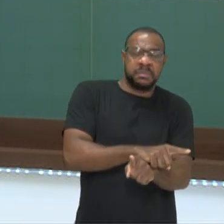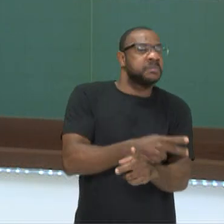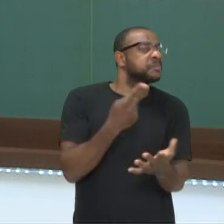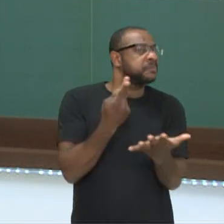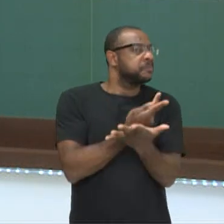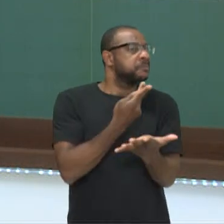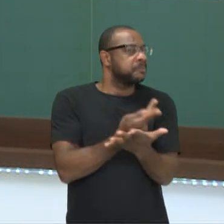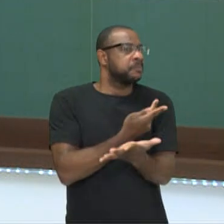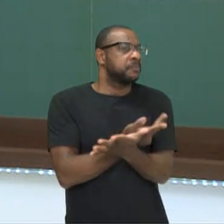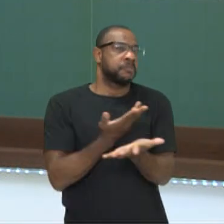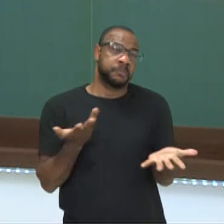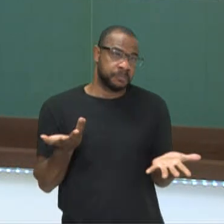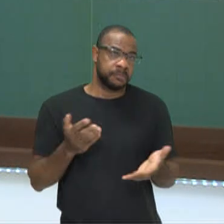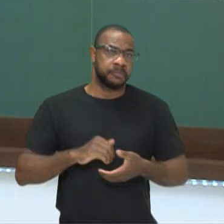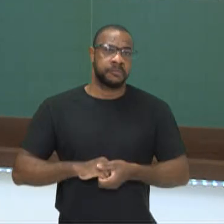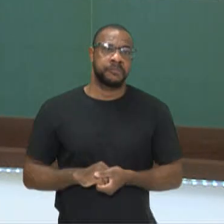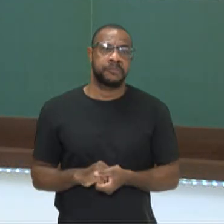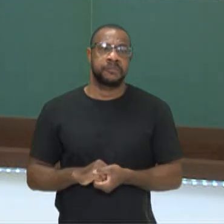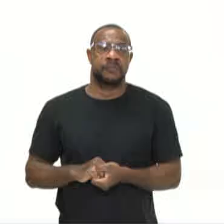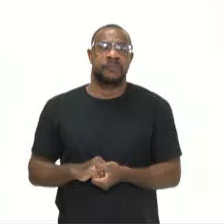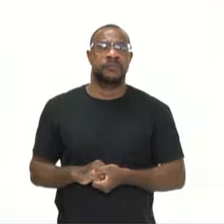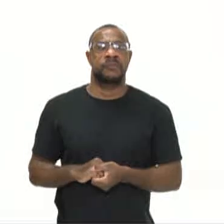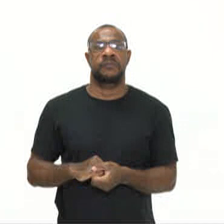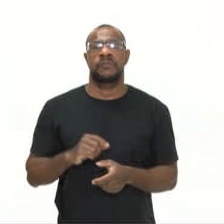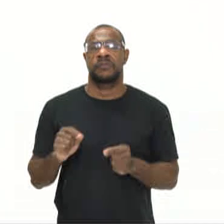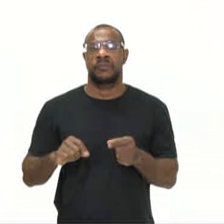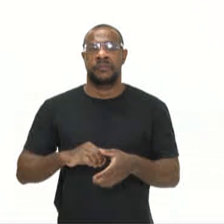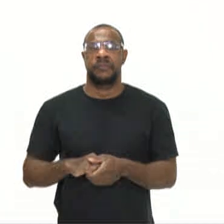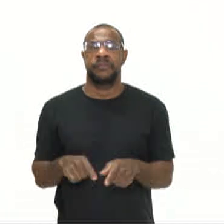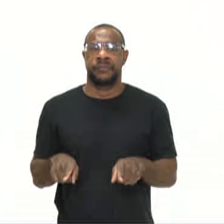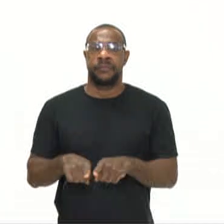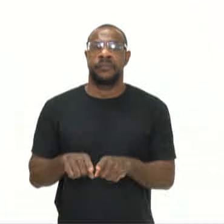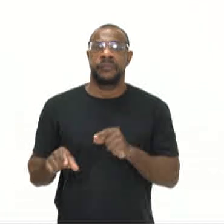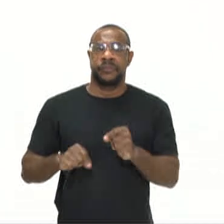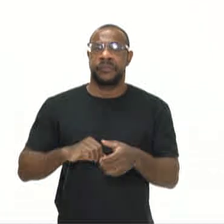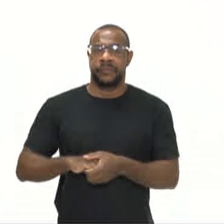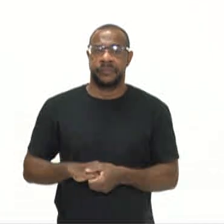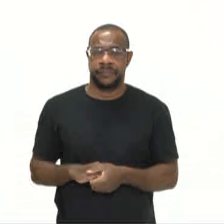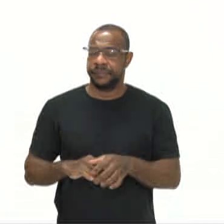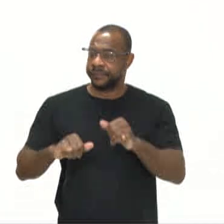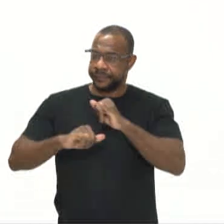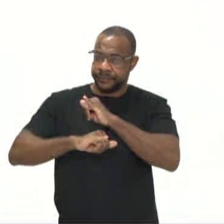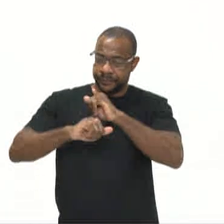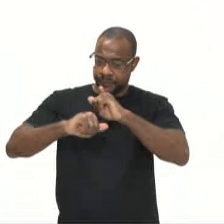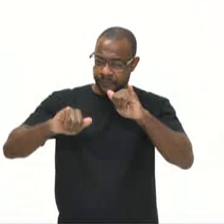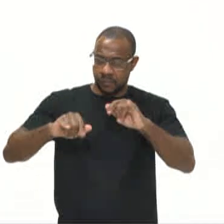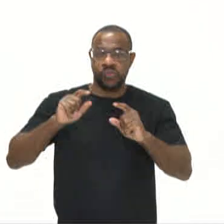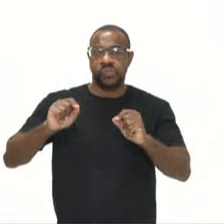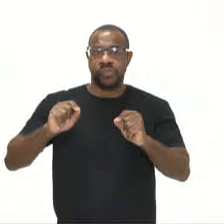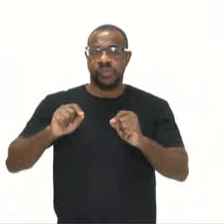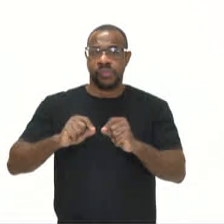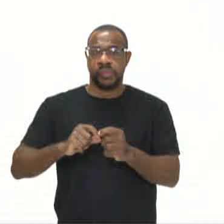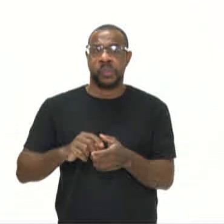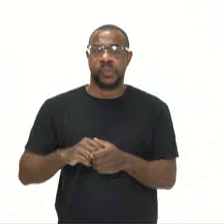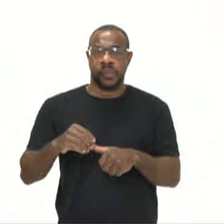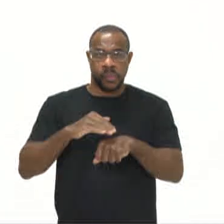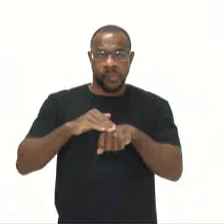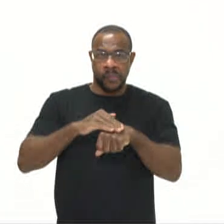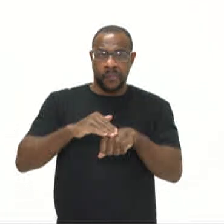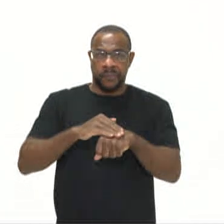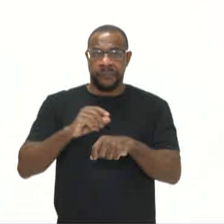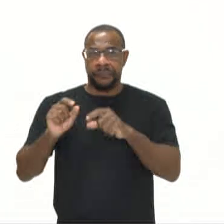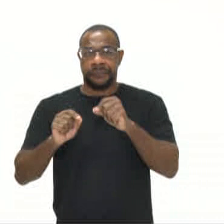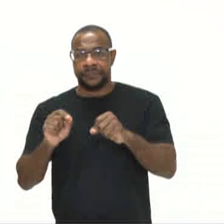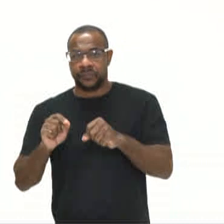própria religiosidade. Mais do que promover a tolerância, o diálogo interreligioso é uma forma de incentivar o respeito